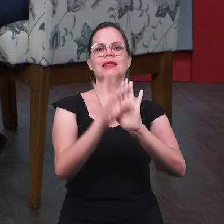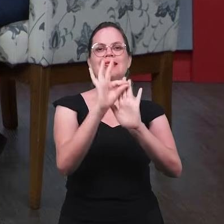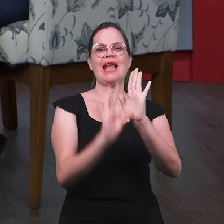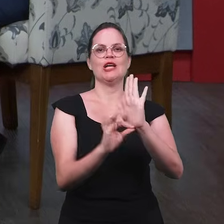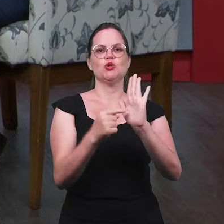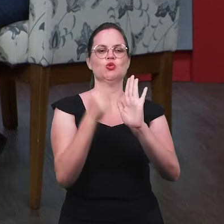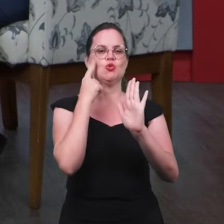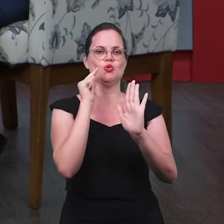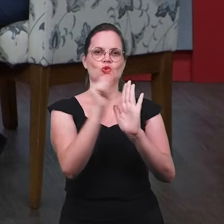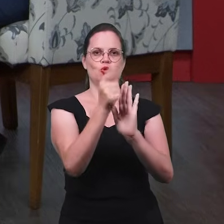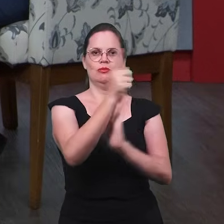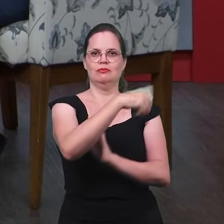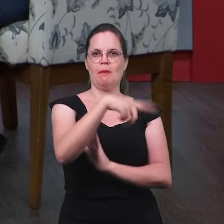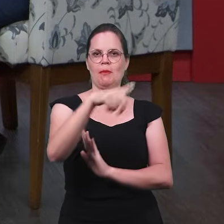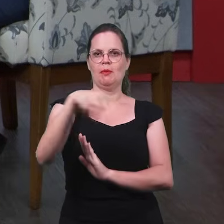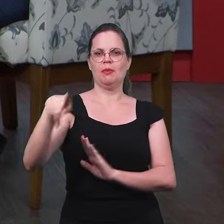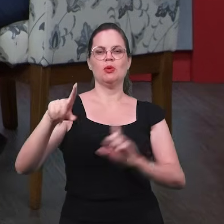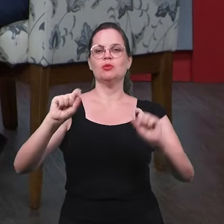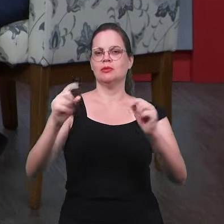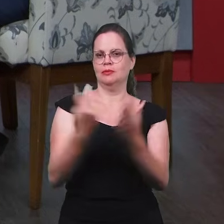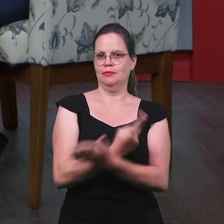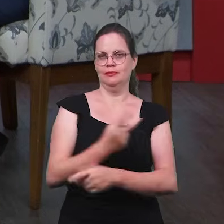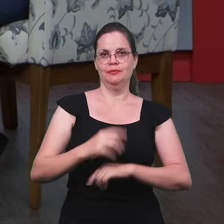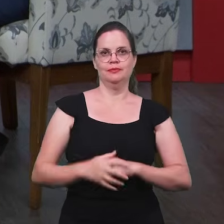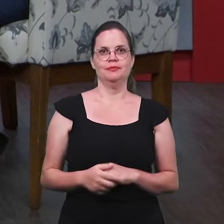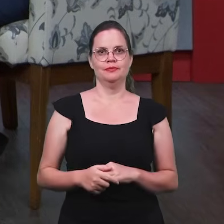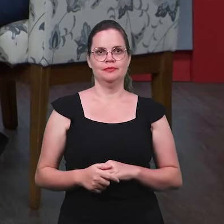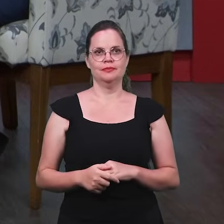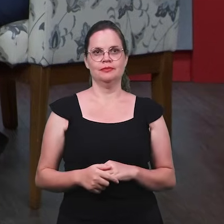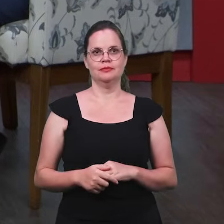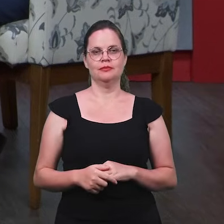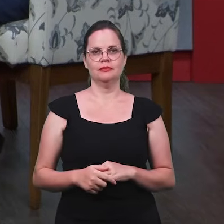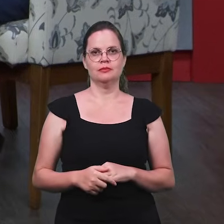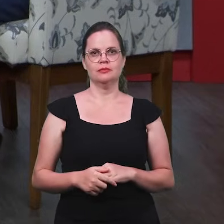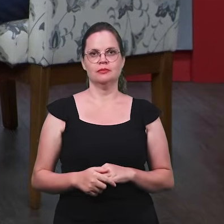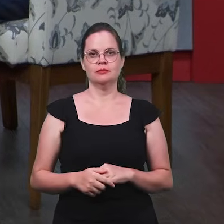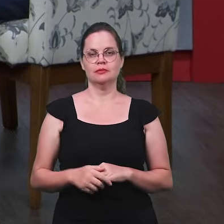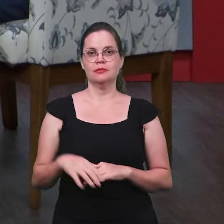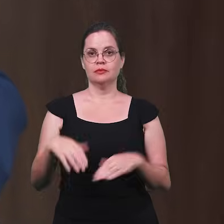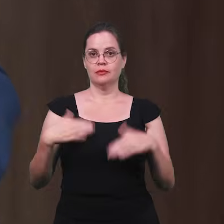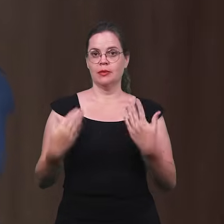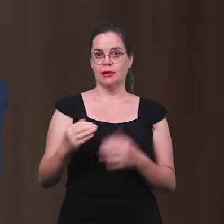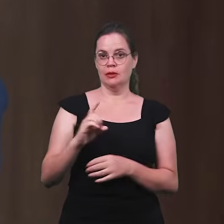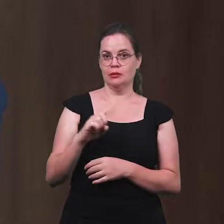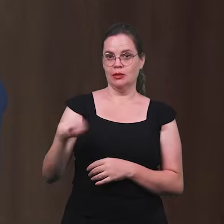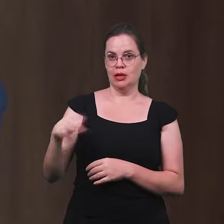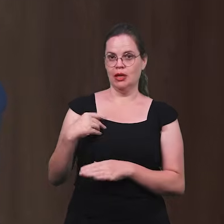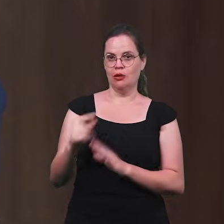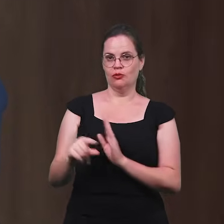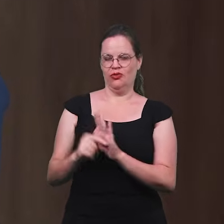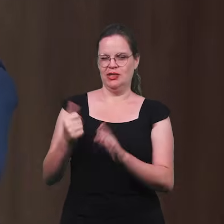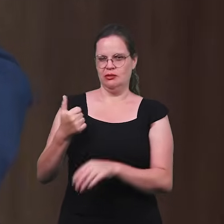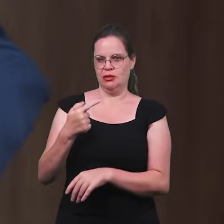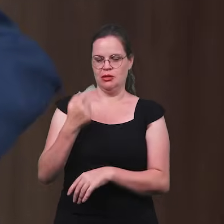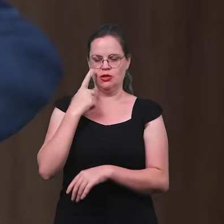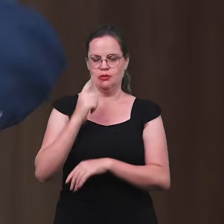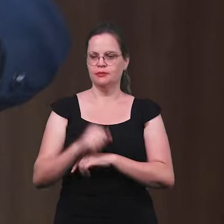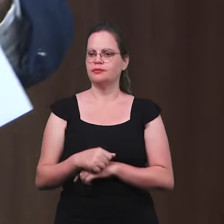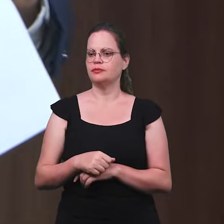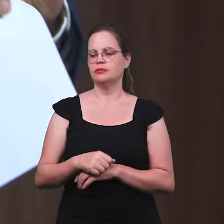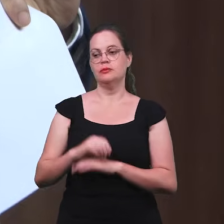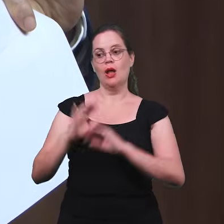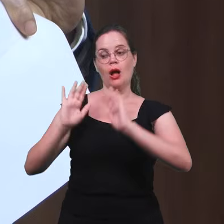que aconteceu. Verdade. Então, Daniel diz assim, no verso 17, os